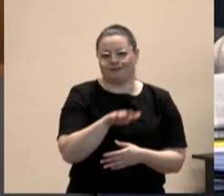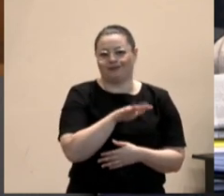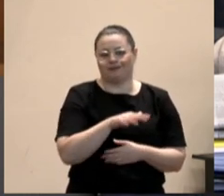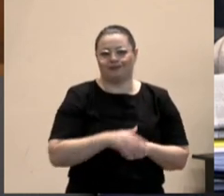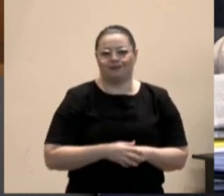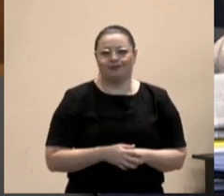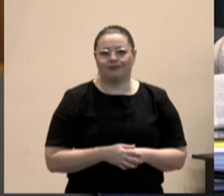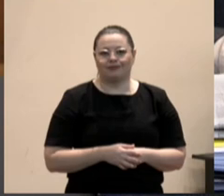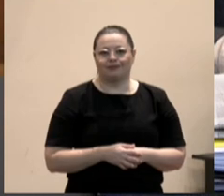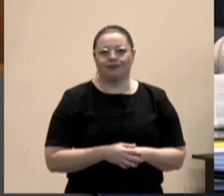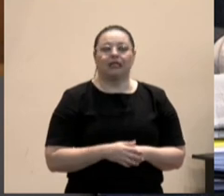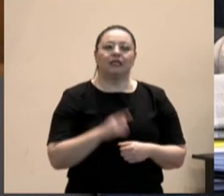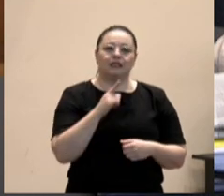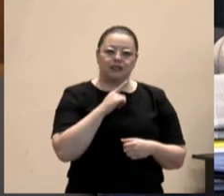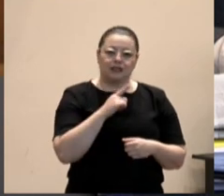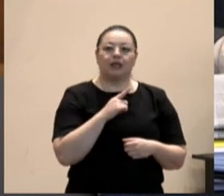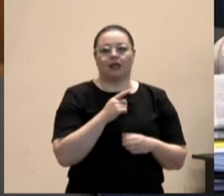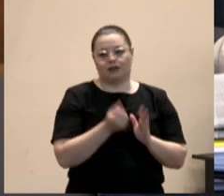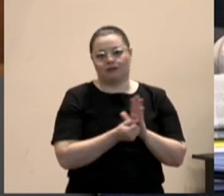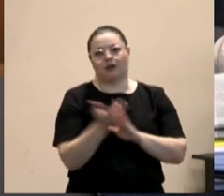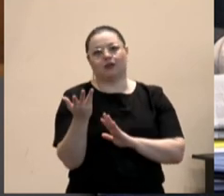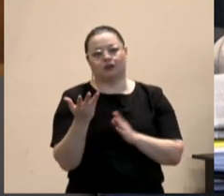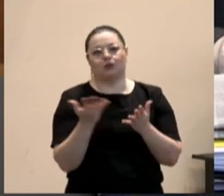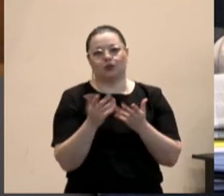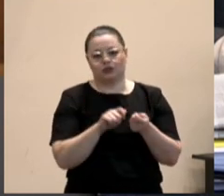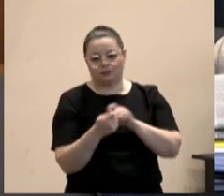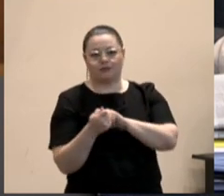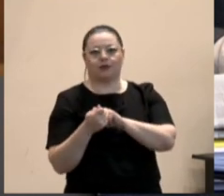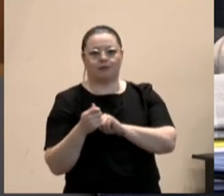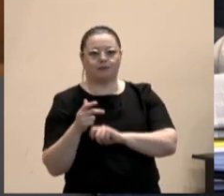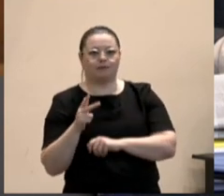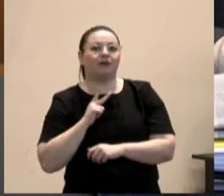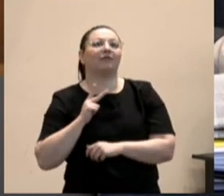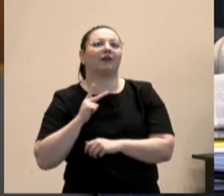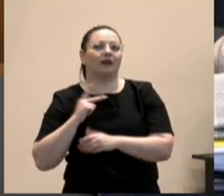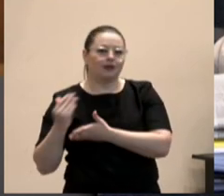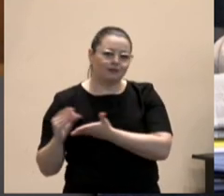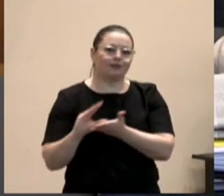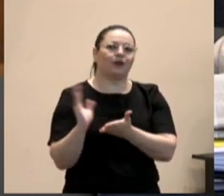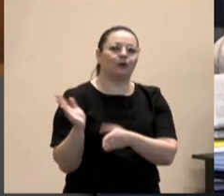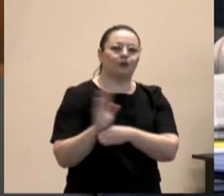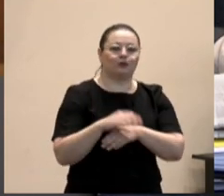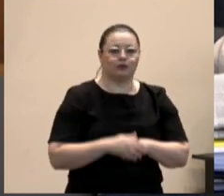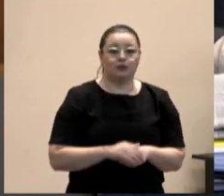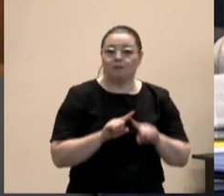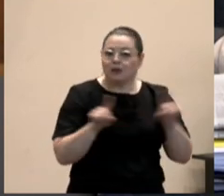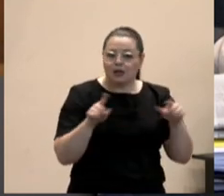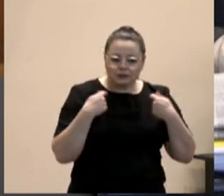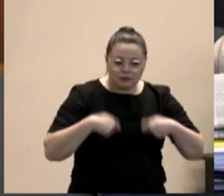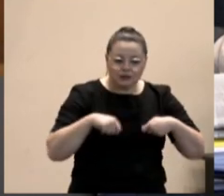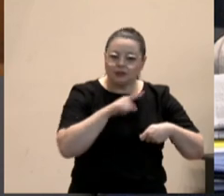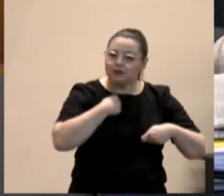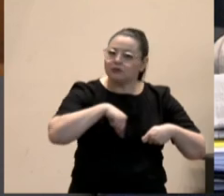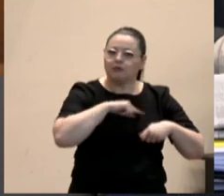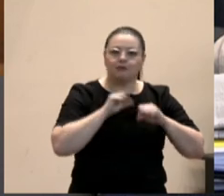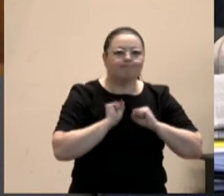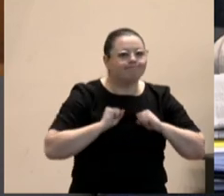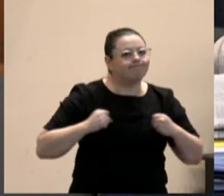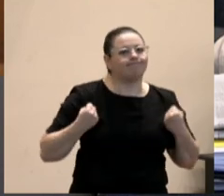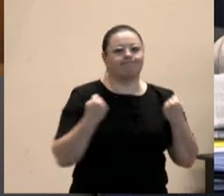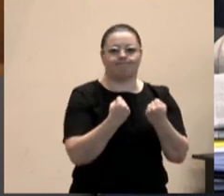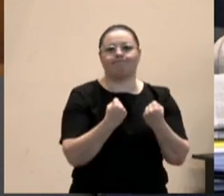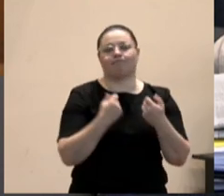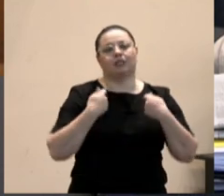com entidades privadas, né? Nós temos que defender o fundo